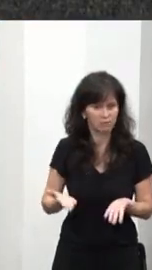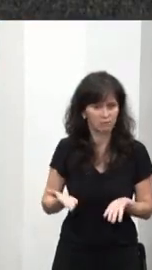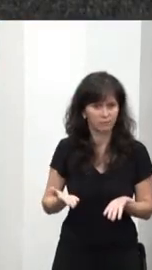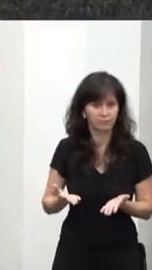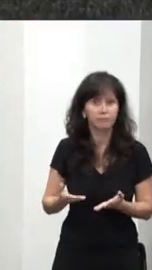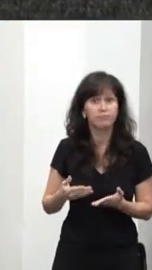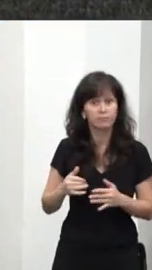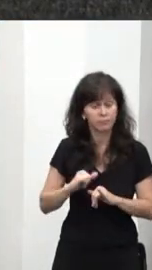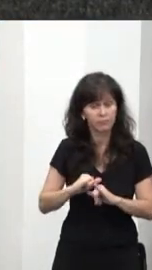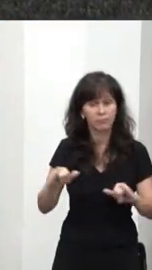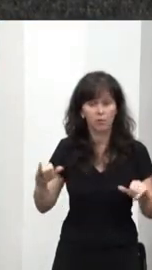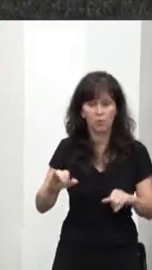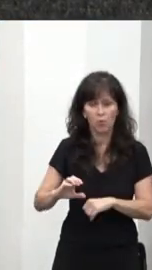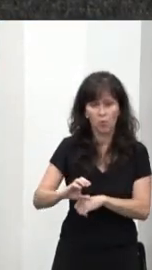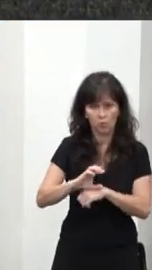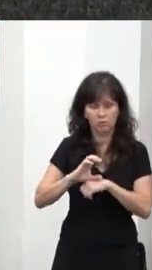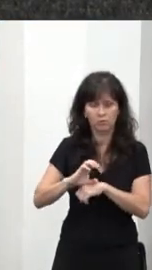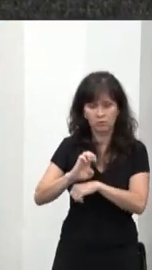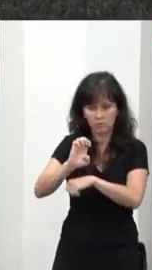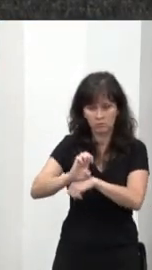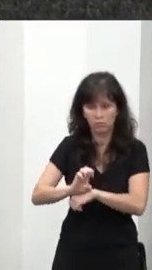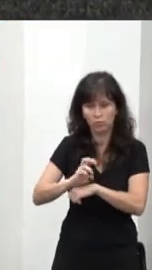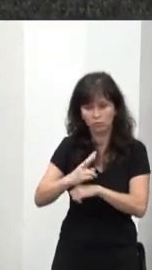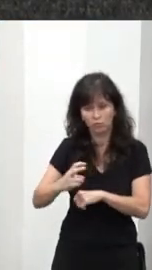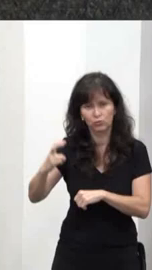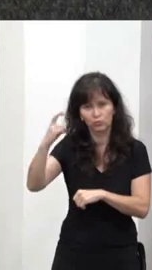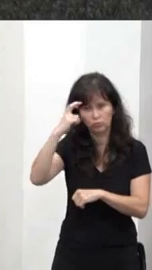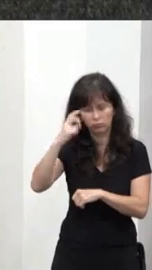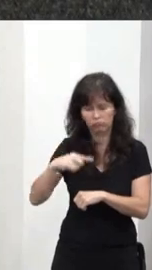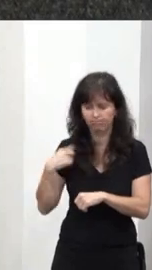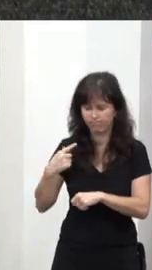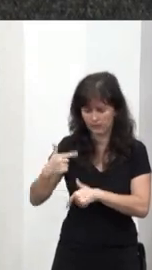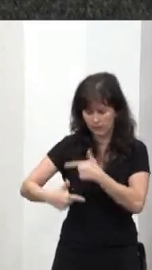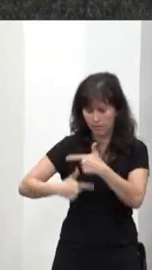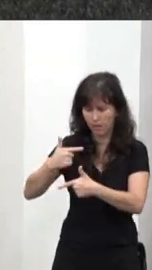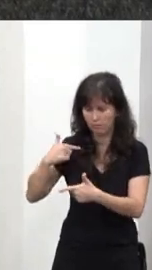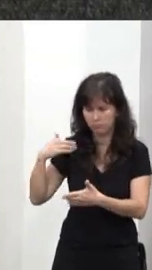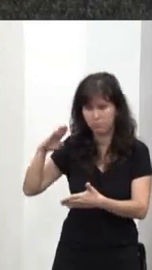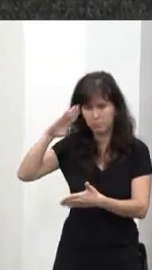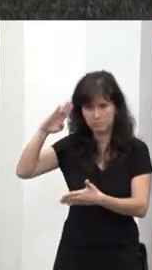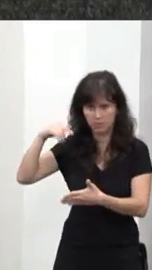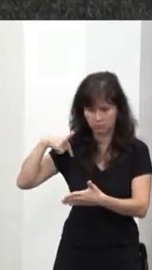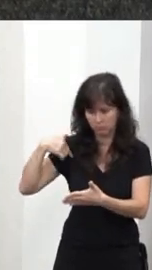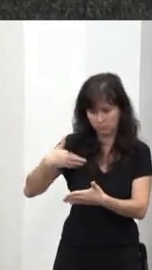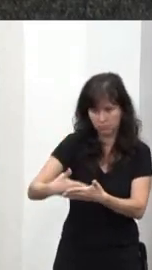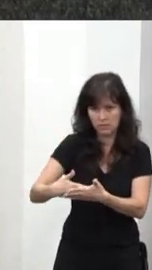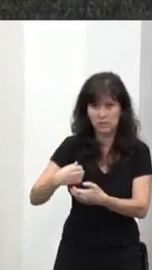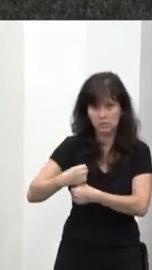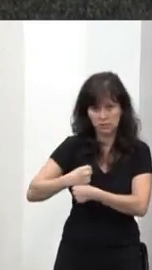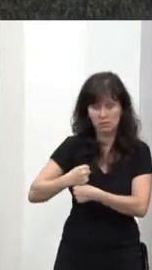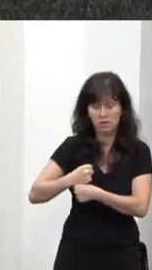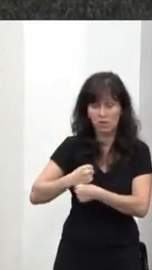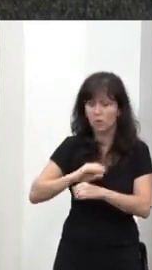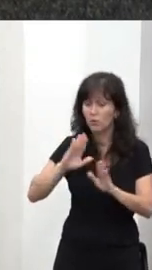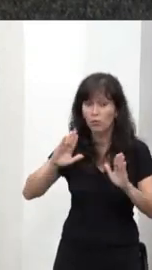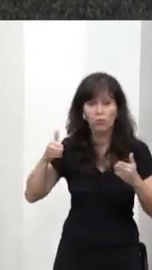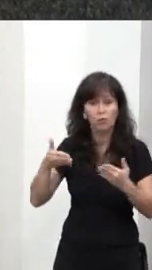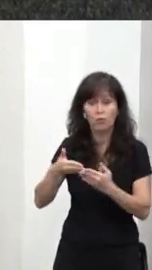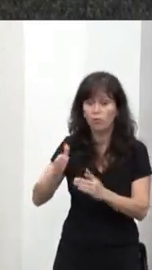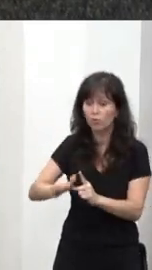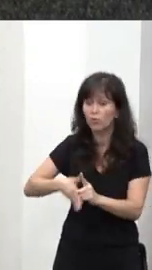Tem trabalhado e vem trabalhando principalmente esse ano com foco em reconstituir